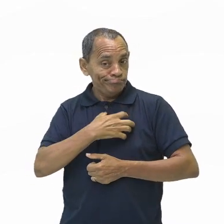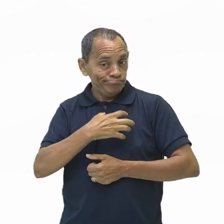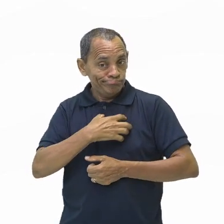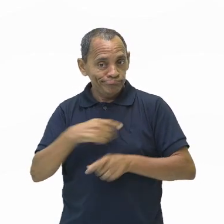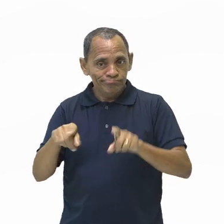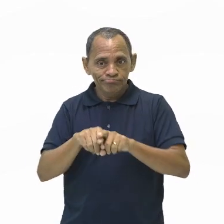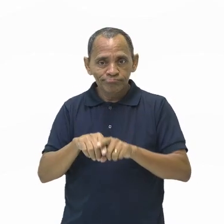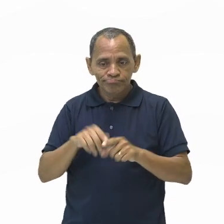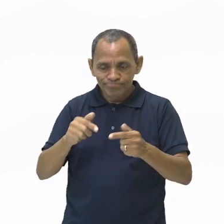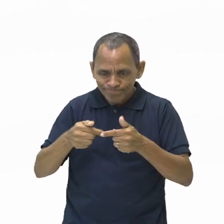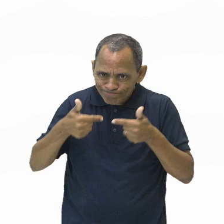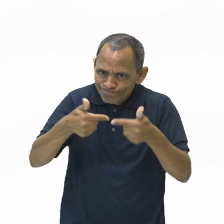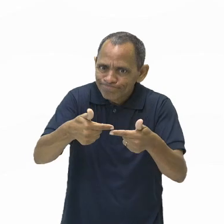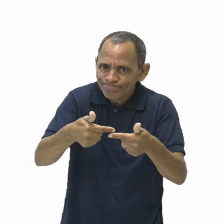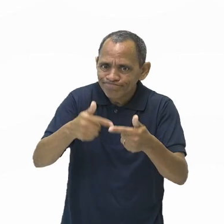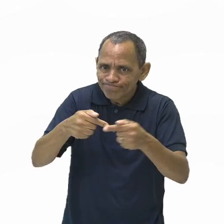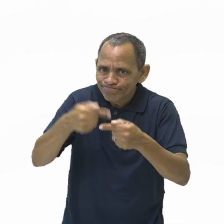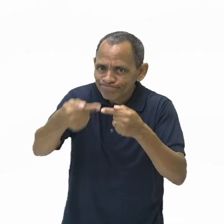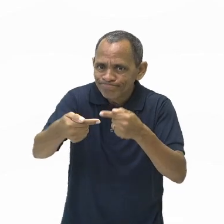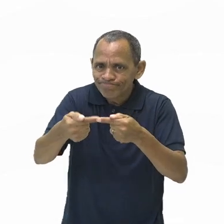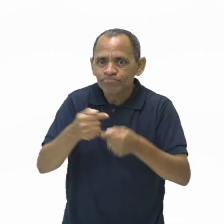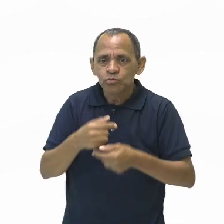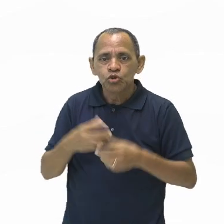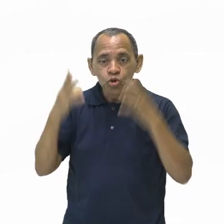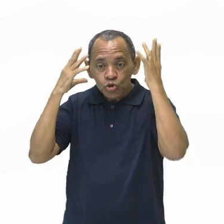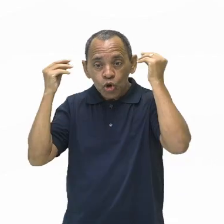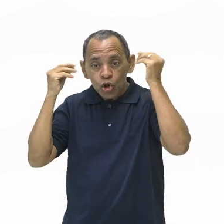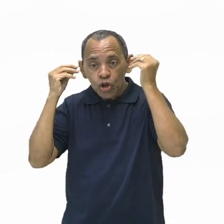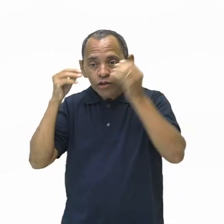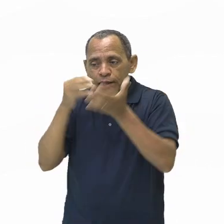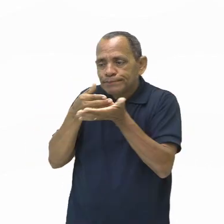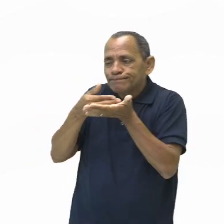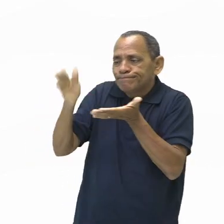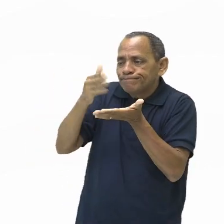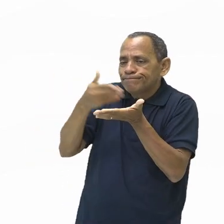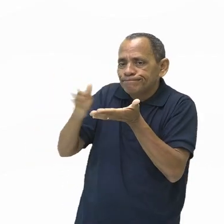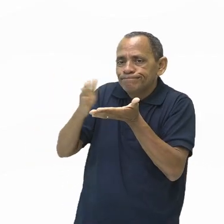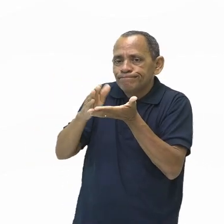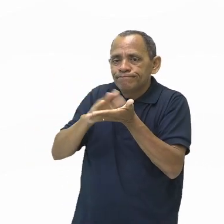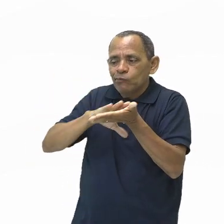holandeses acabaram sendo expulsos em maio de